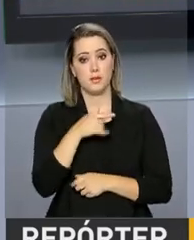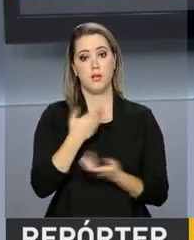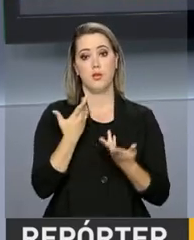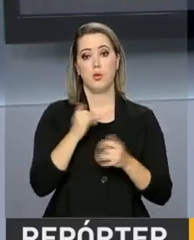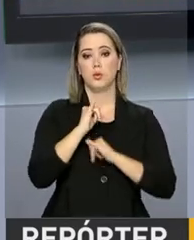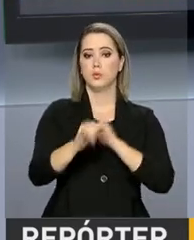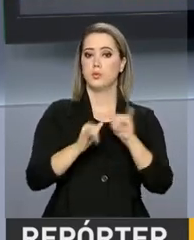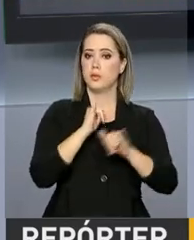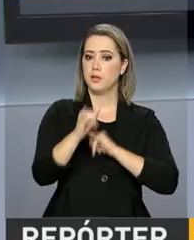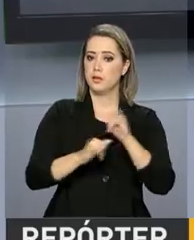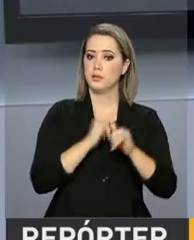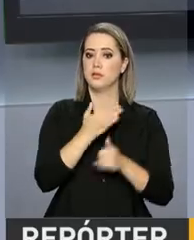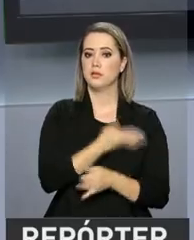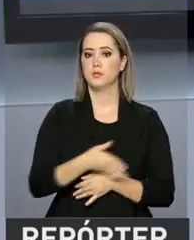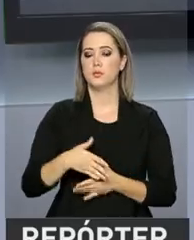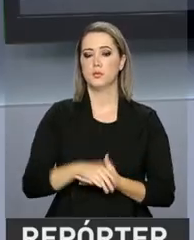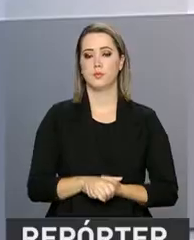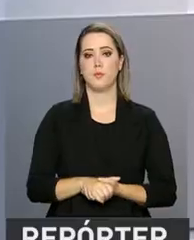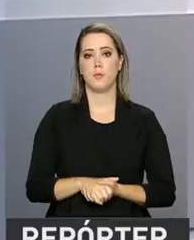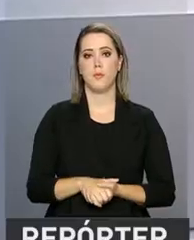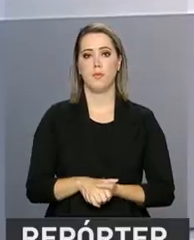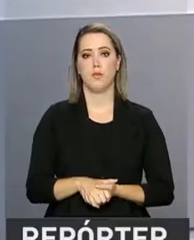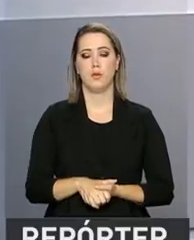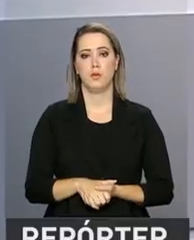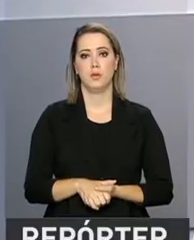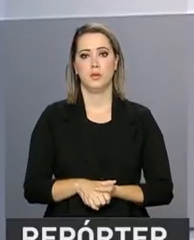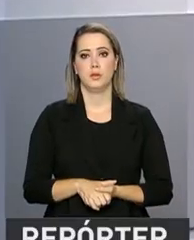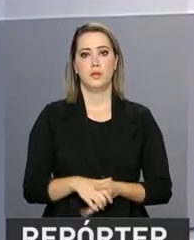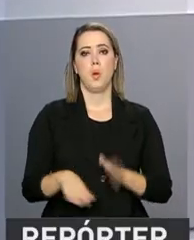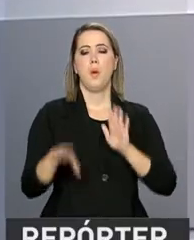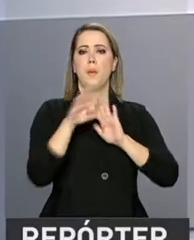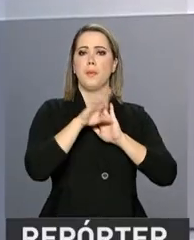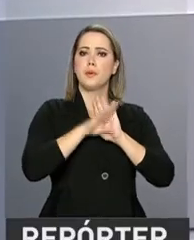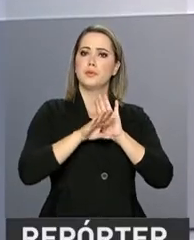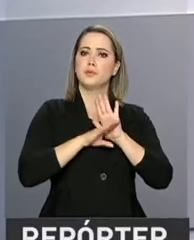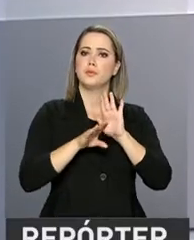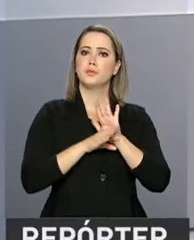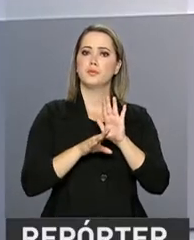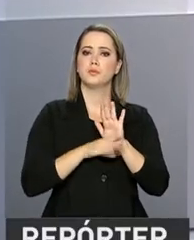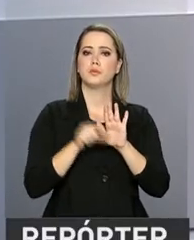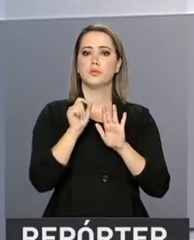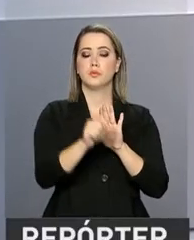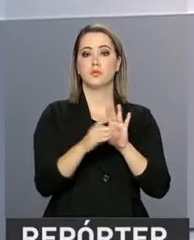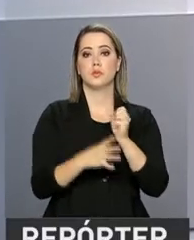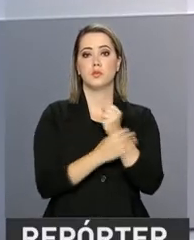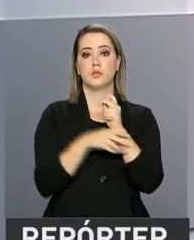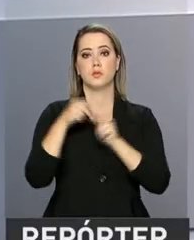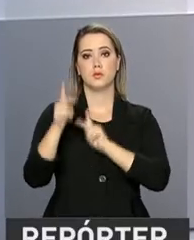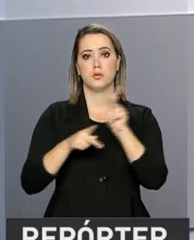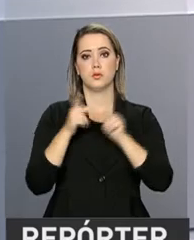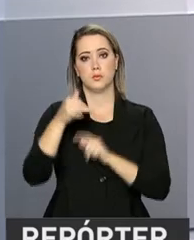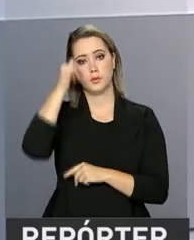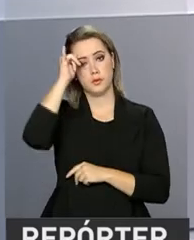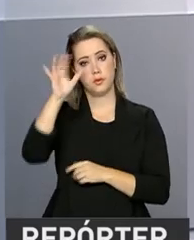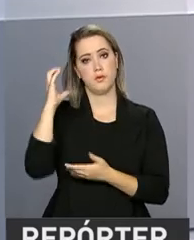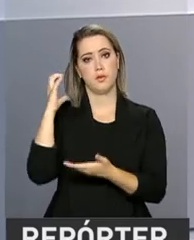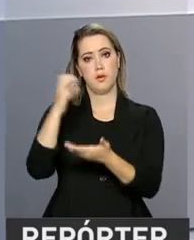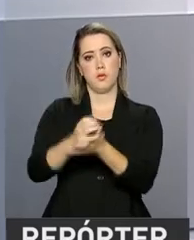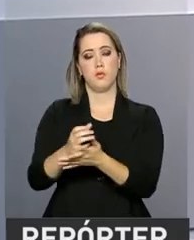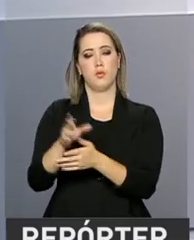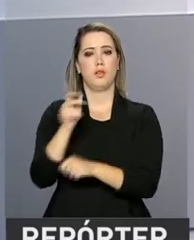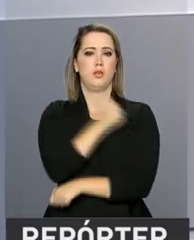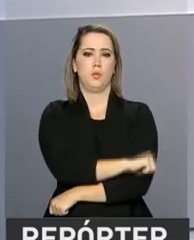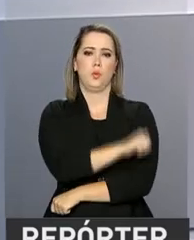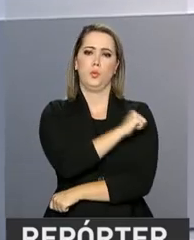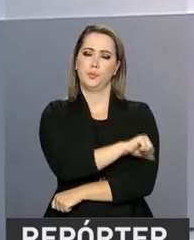do cenipa na internet o projeto do plano nacional de segurança pública no combate ao crime organizado no rio de